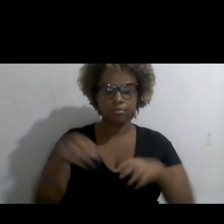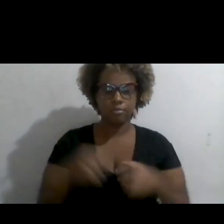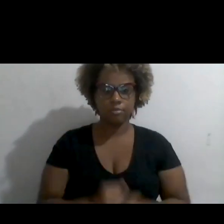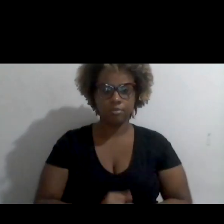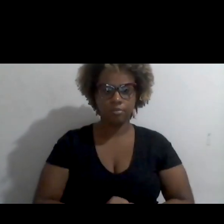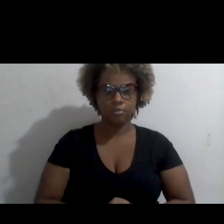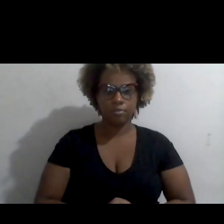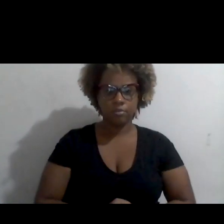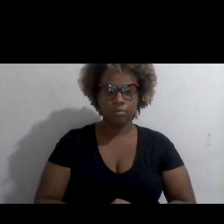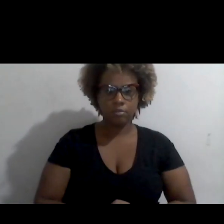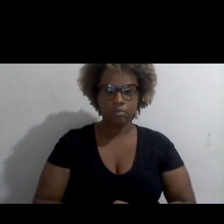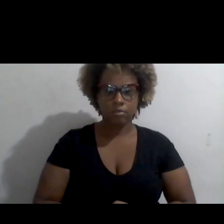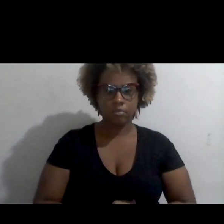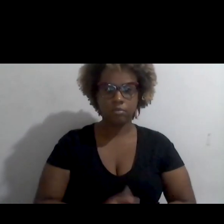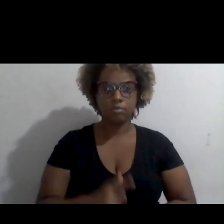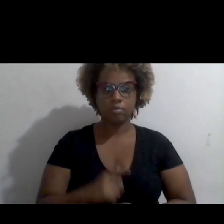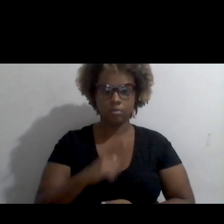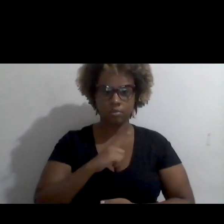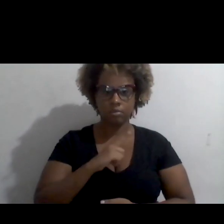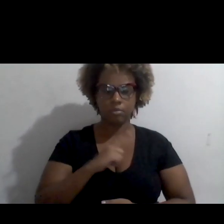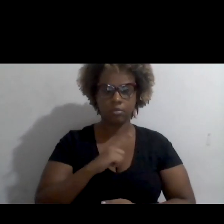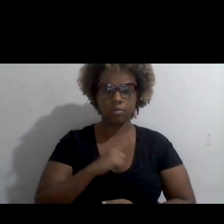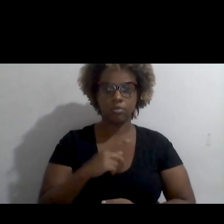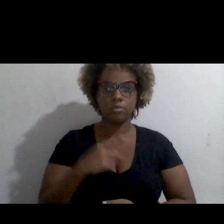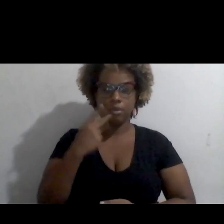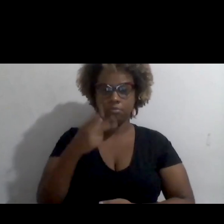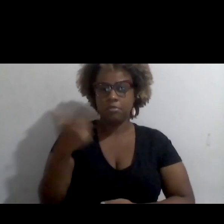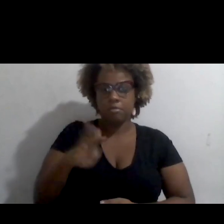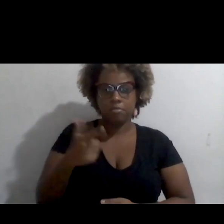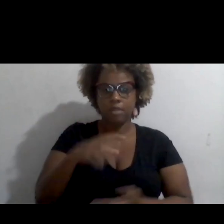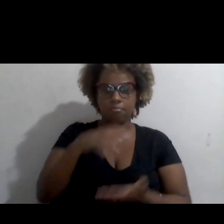é uma companhia itinerante. Não, a gente está sem sede. Aí a gente está